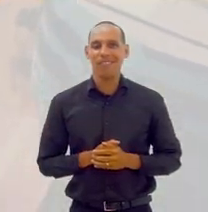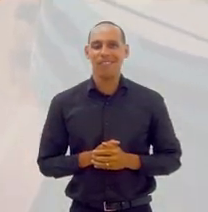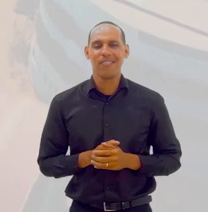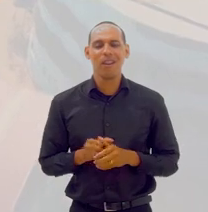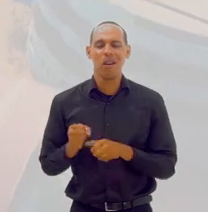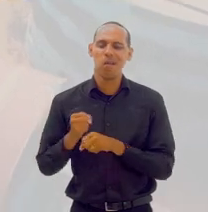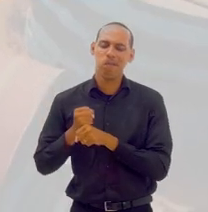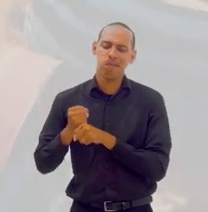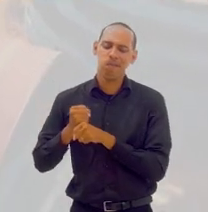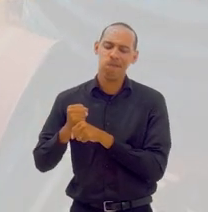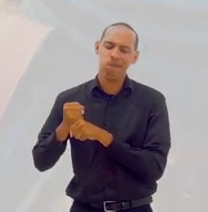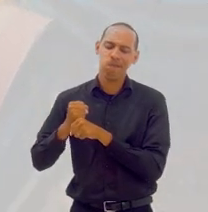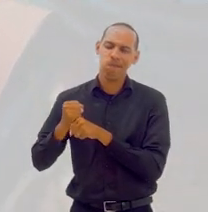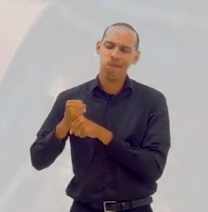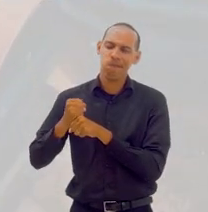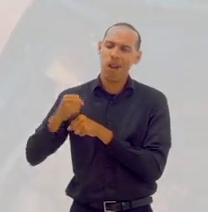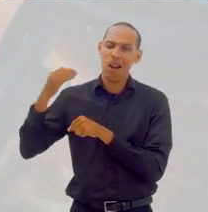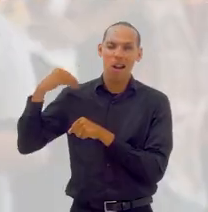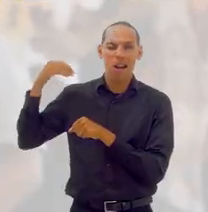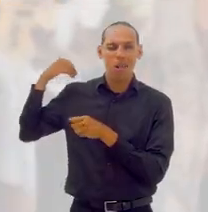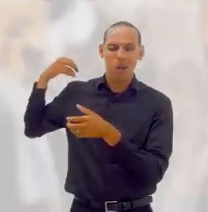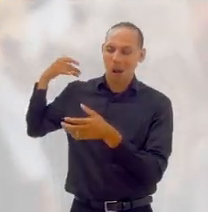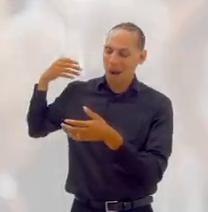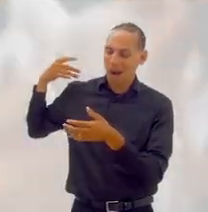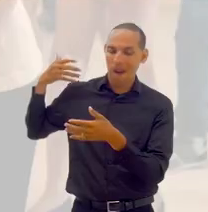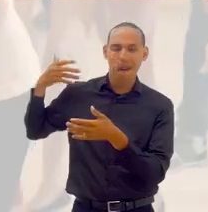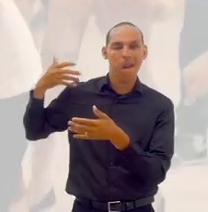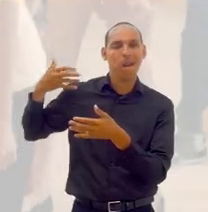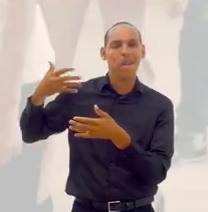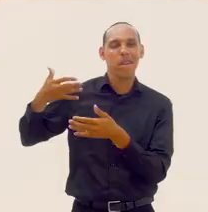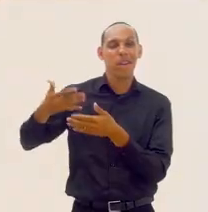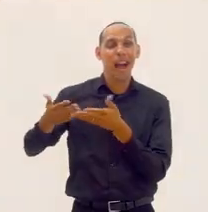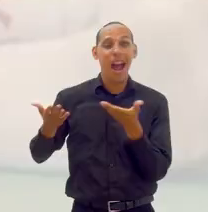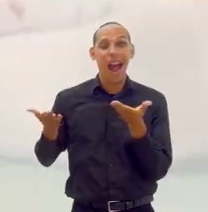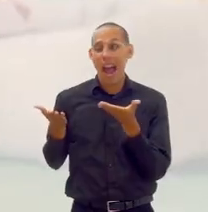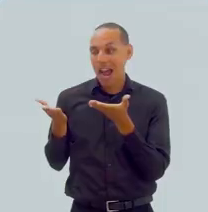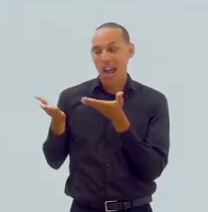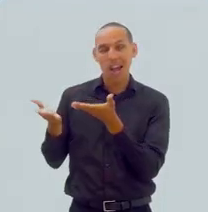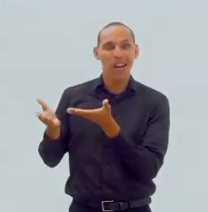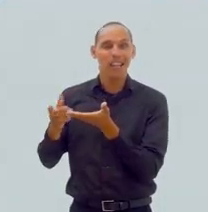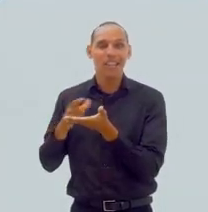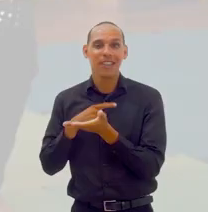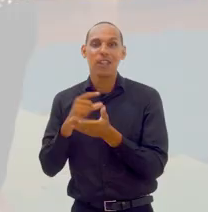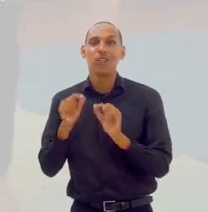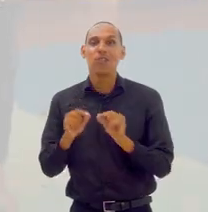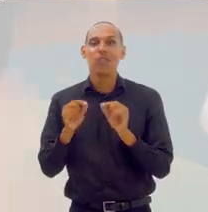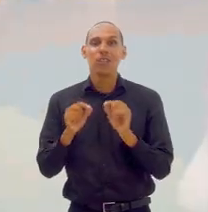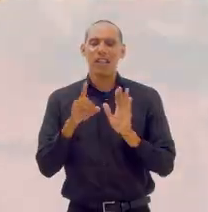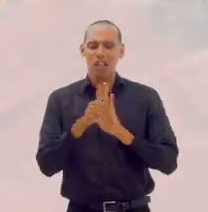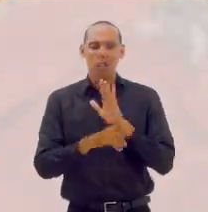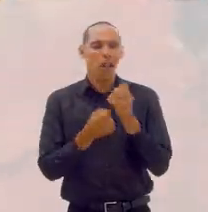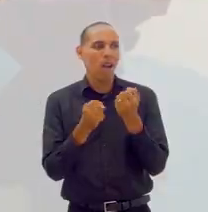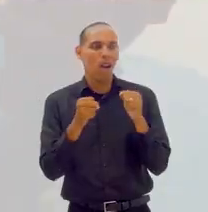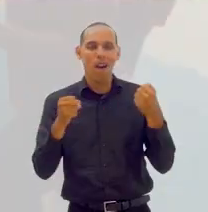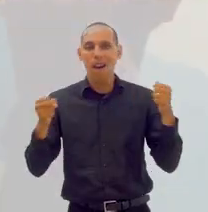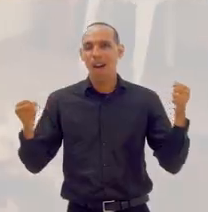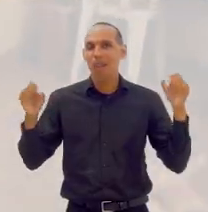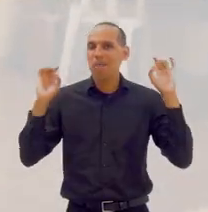há muitos anos e que agora adquire uma dimensão fantástica